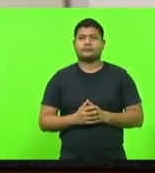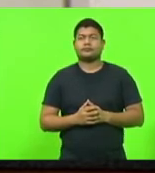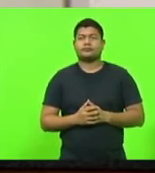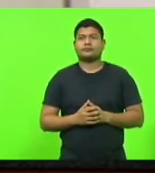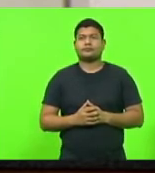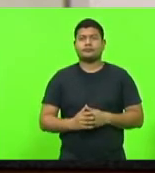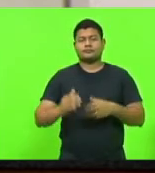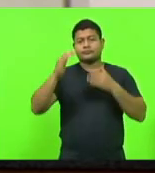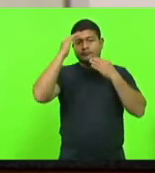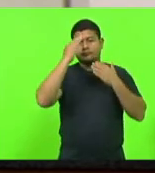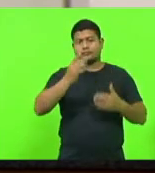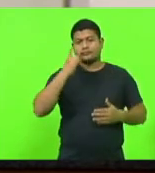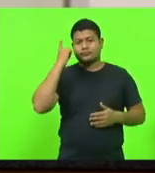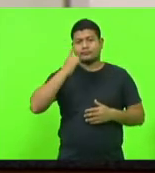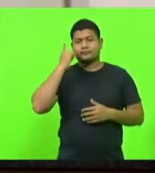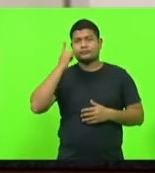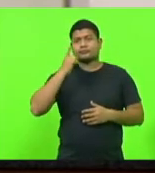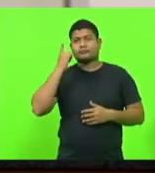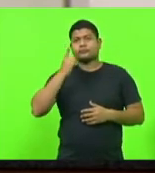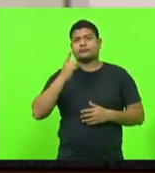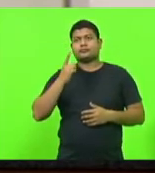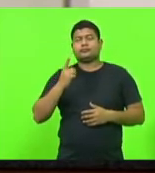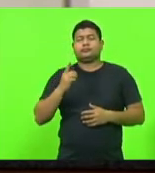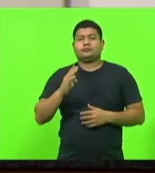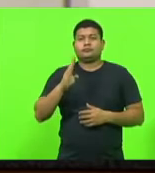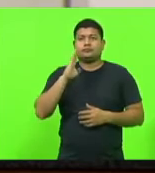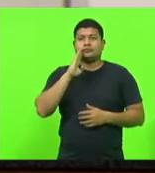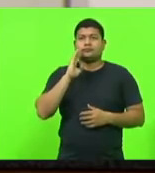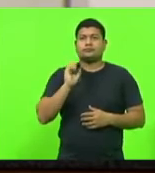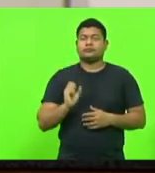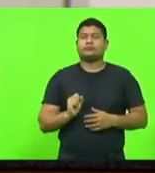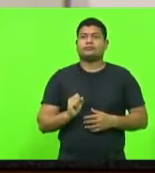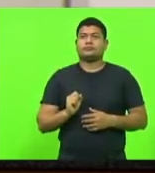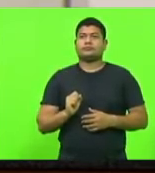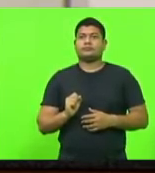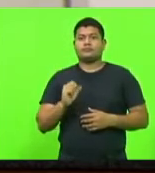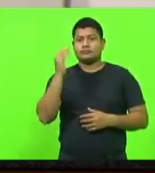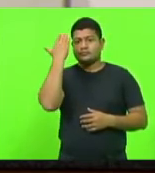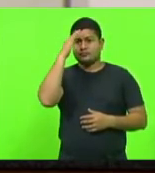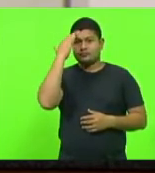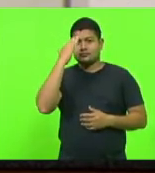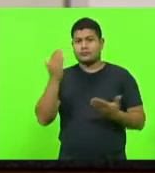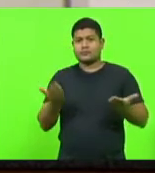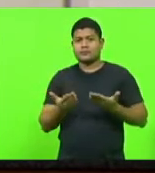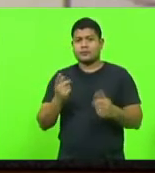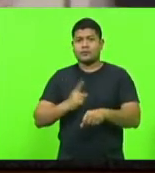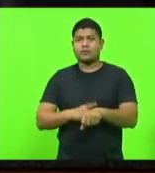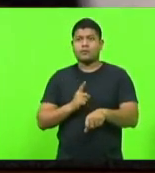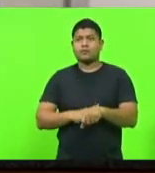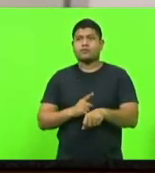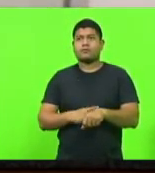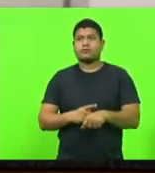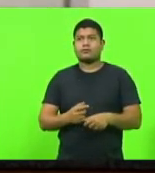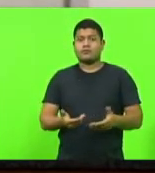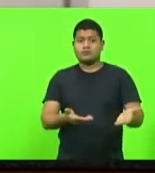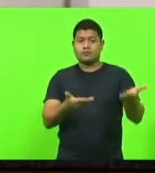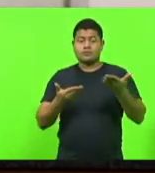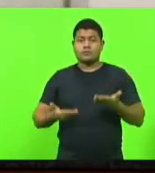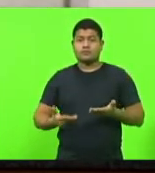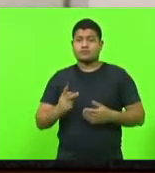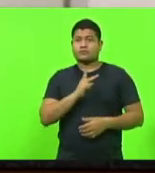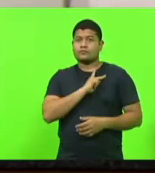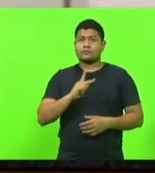Muito obrigado, deputado Bruno Souza, pela compreensão. E eu, neste momento, eu convido o presidente para